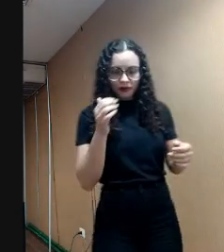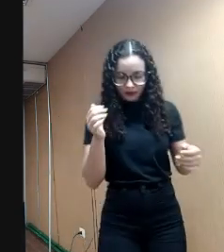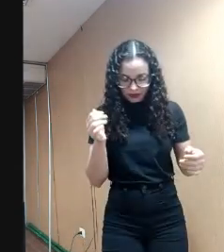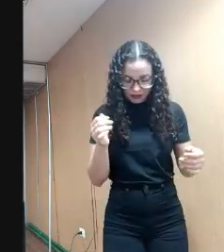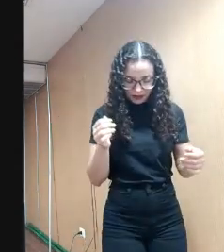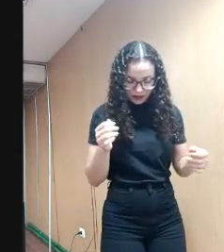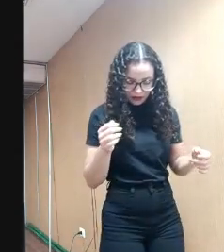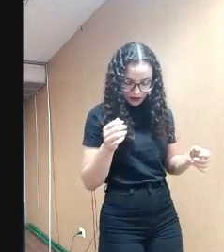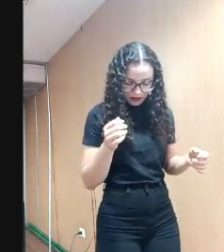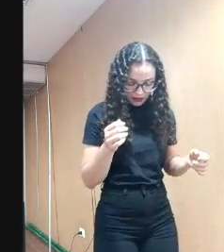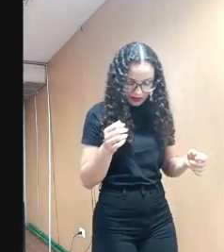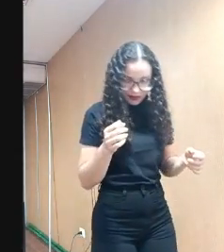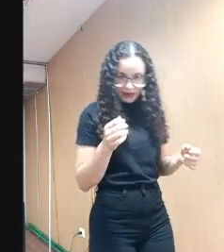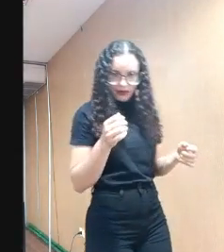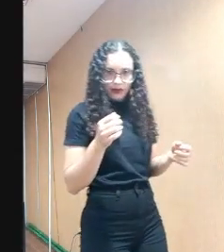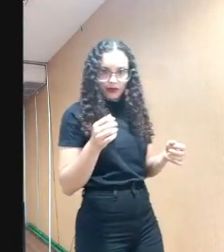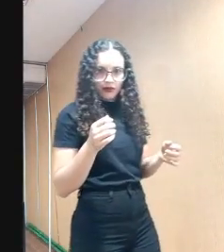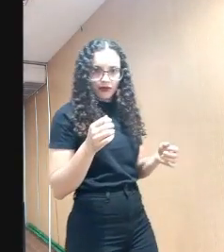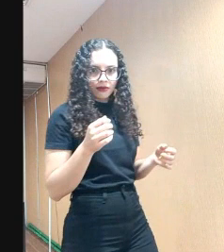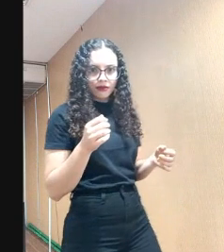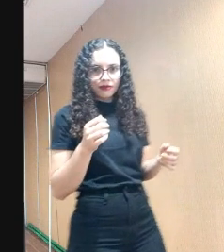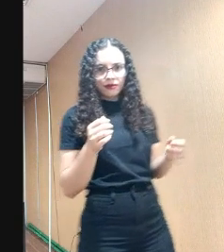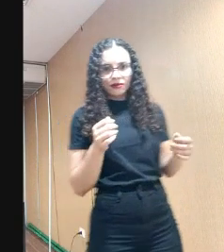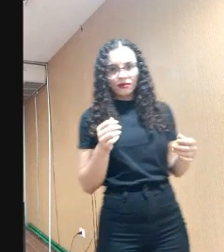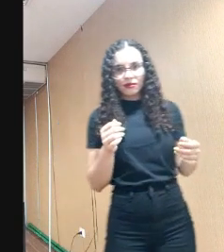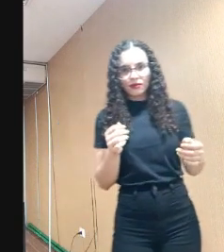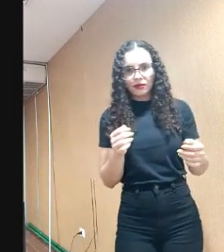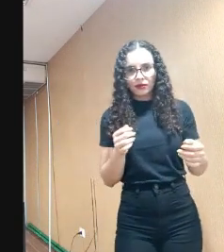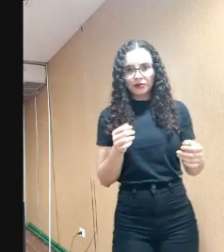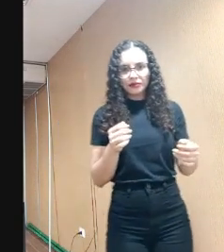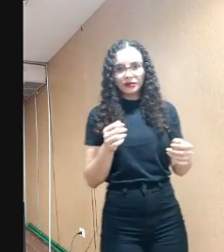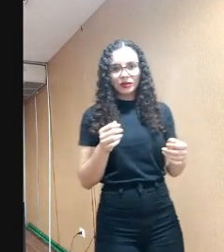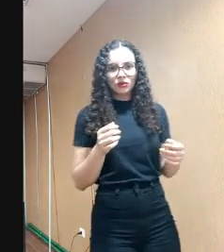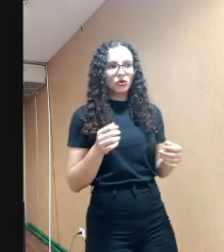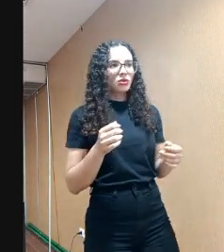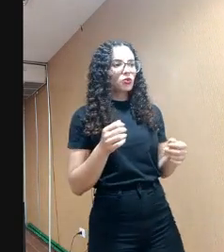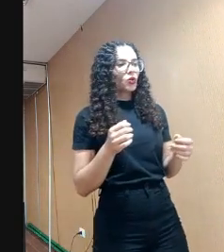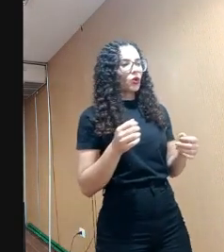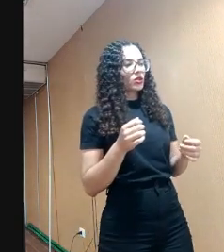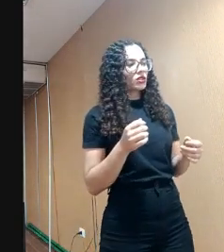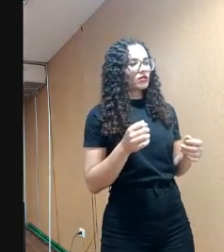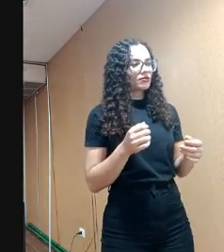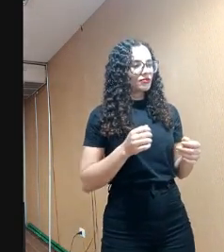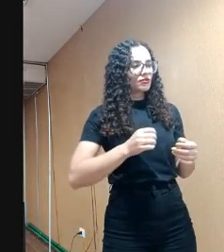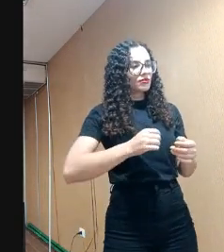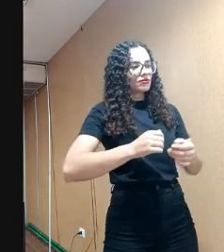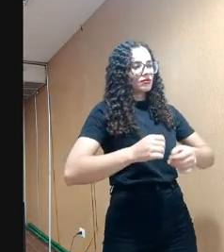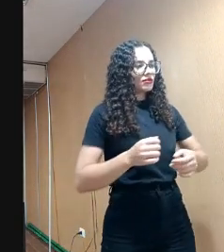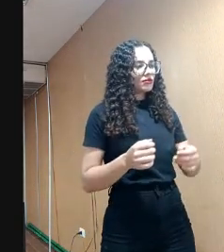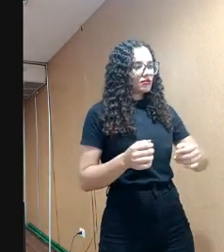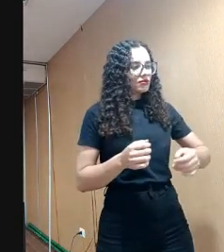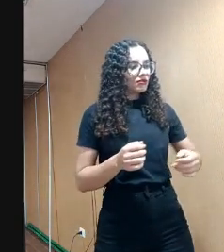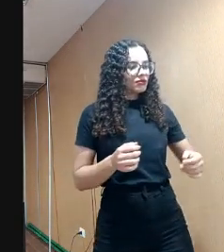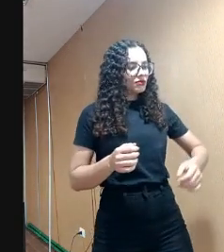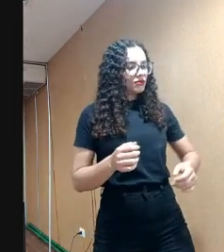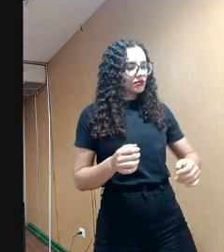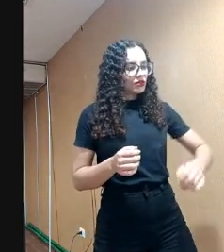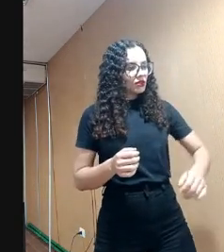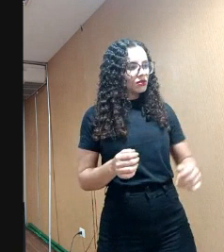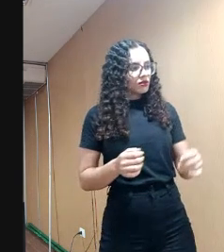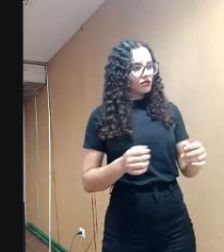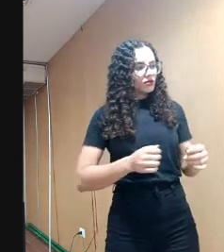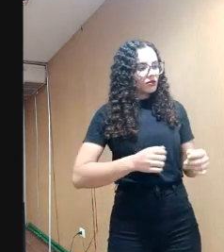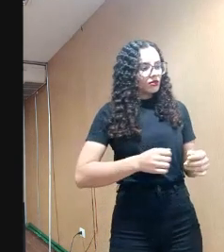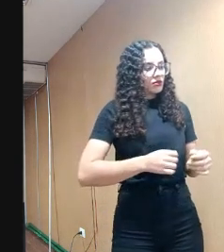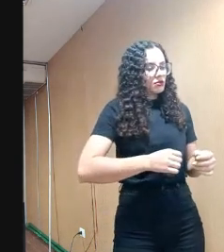Então, nós também fazemos um agradecimento muitíssimo especial à comissão organizadora.